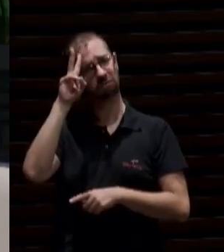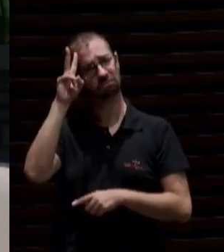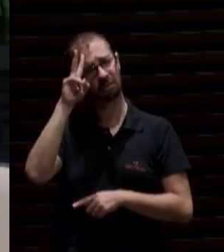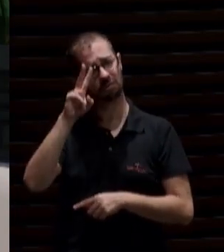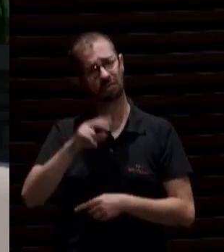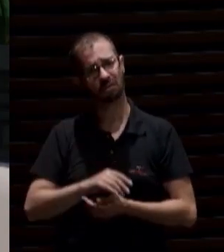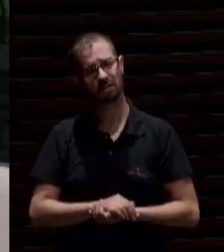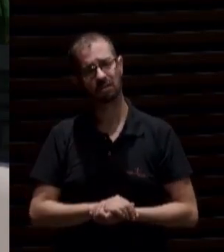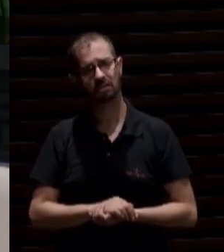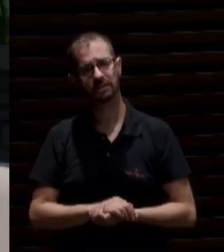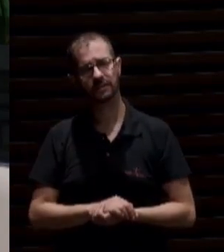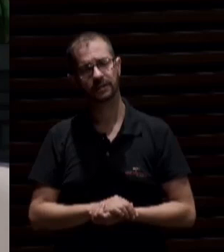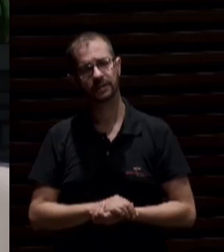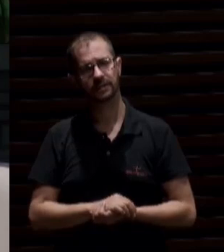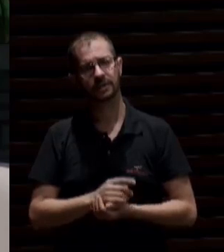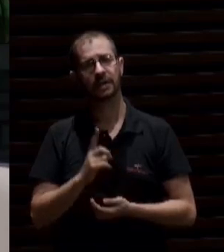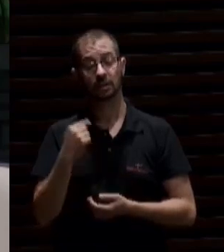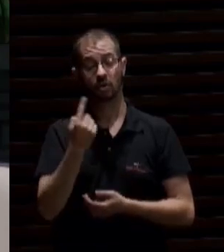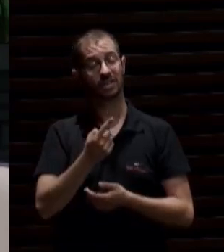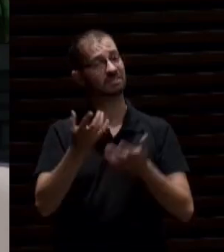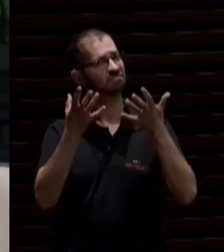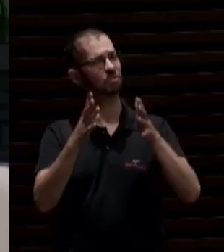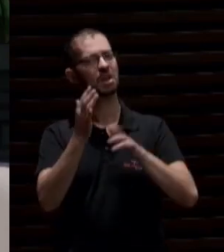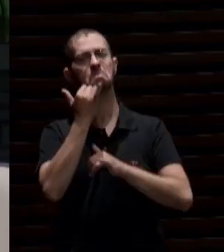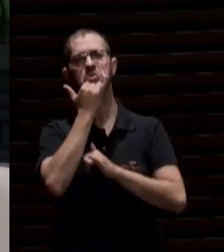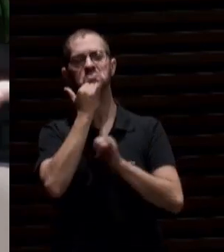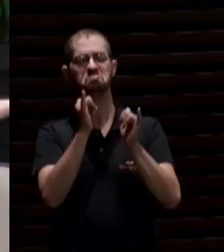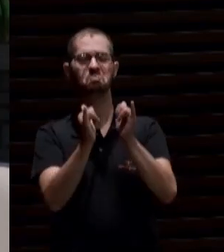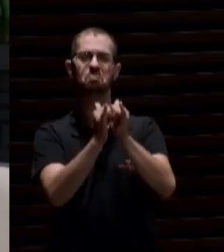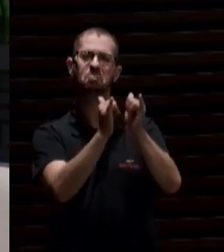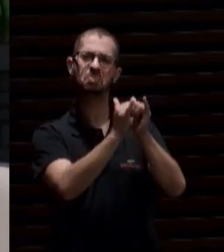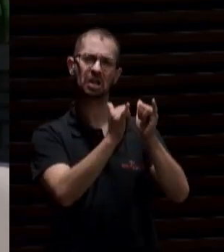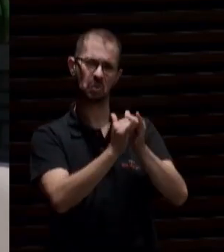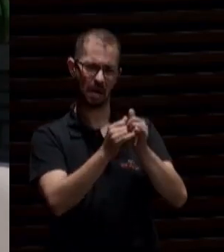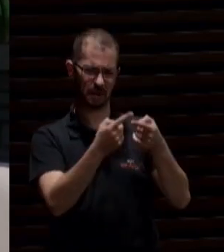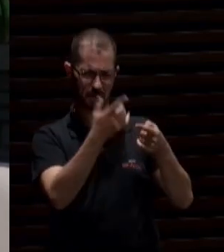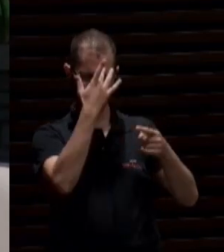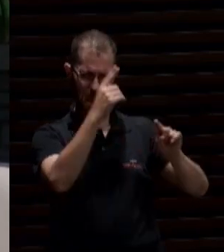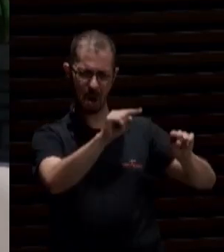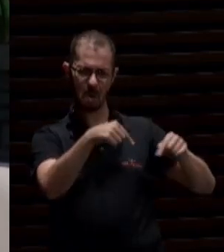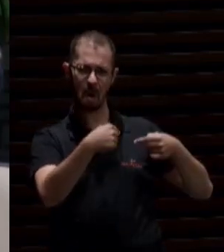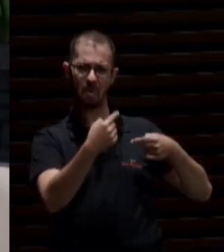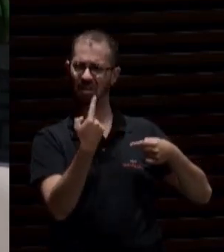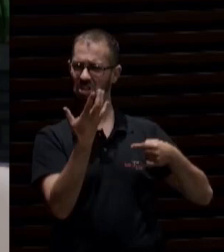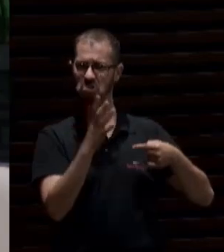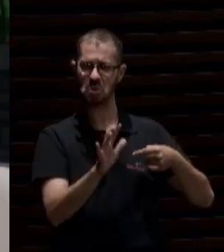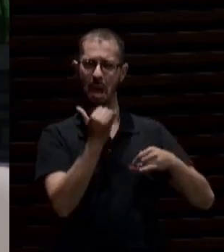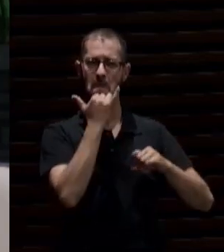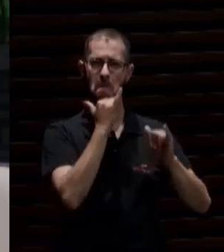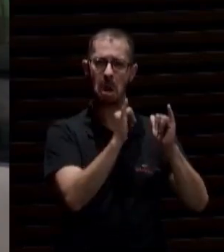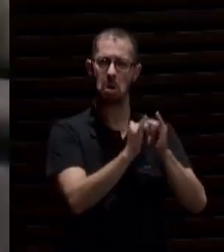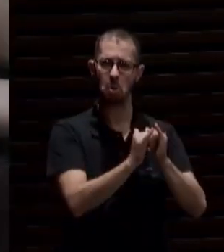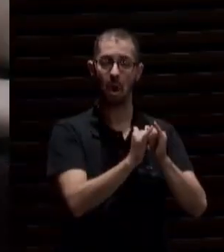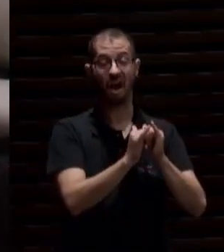Em que nós não queremos perdoar alguém que cometeu um pecado contra nós? Ou a gente não quer perdoar alguém